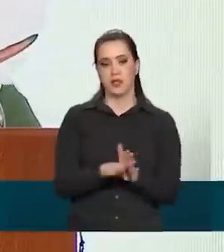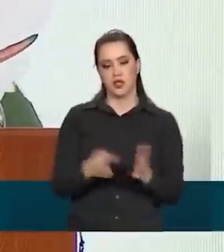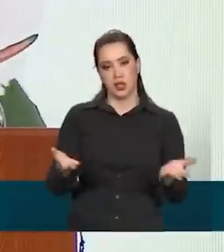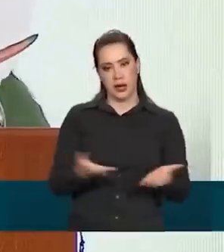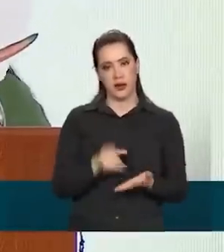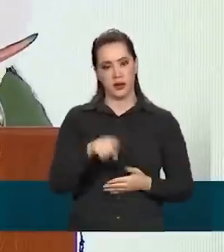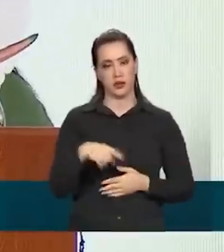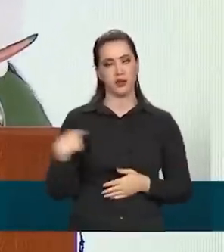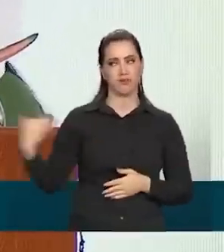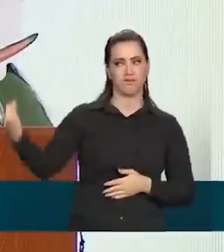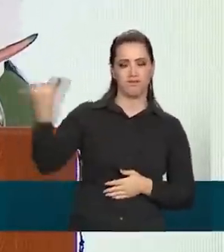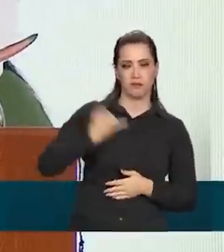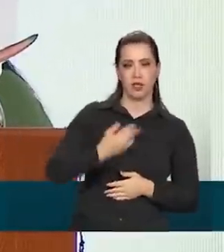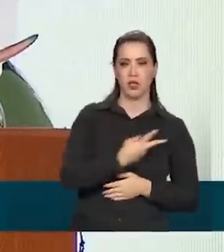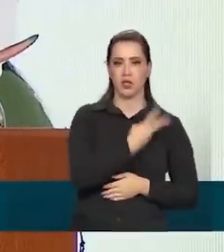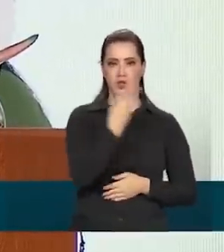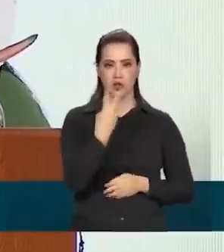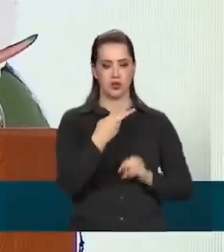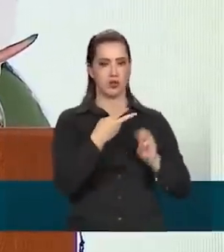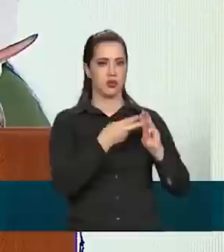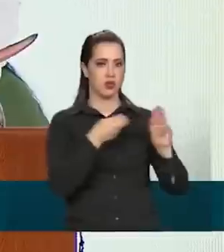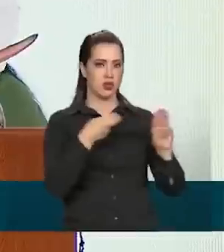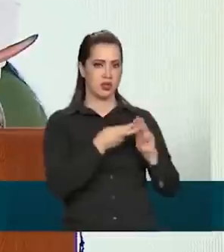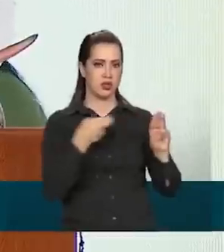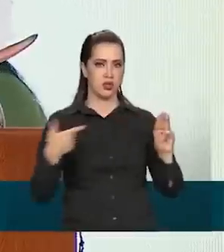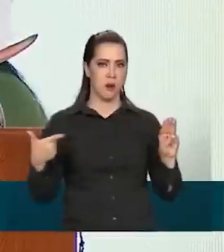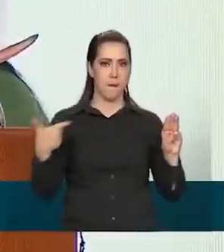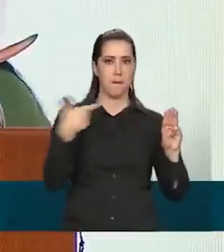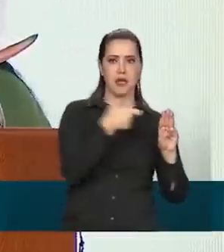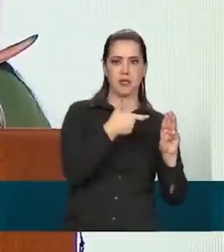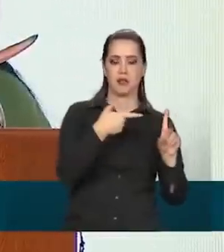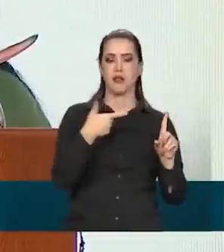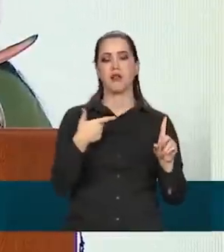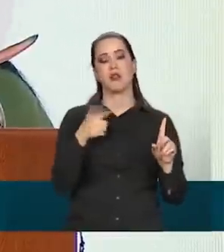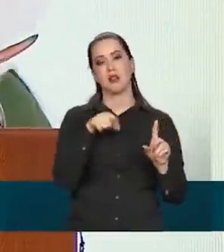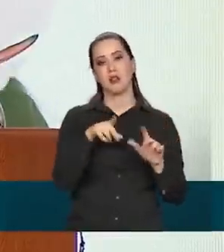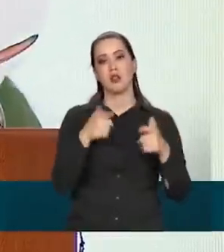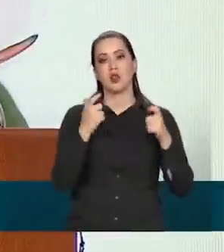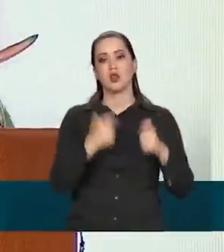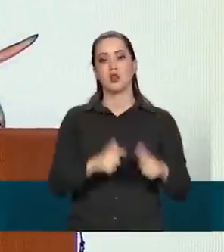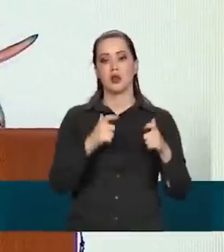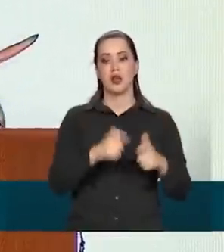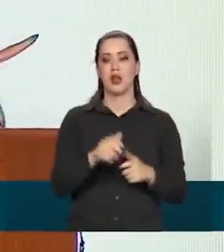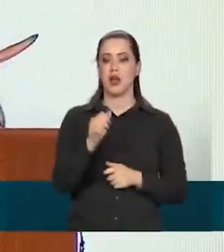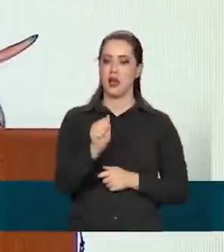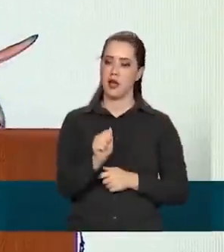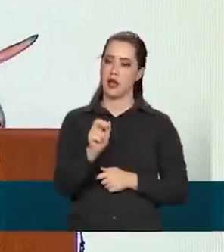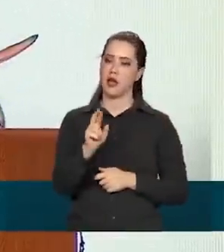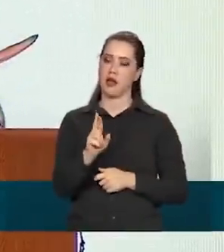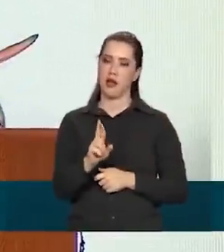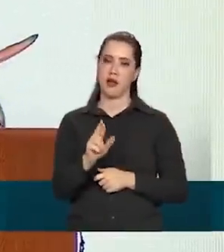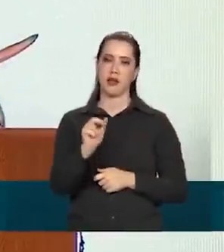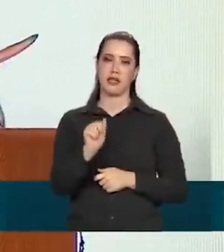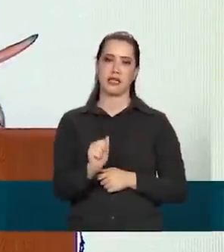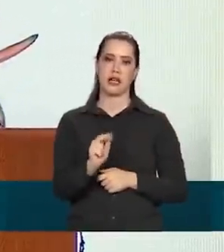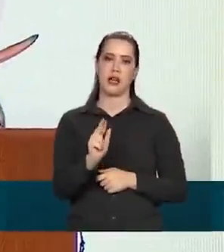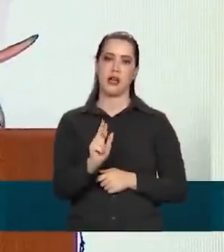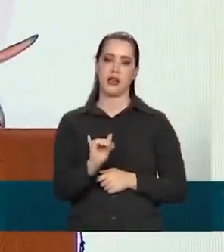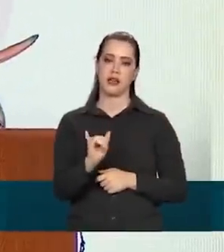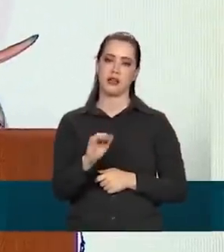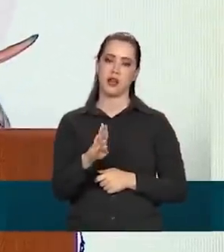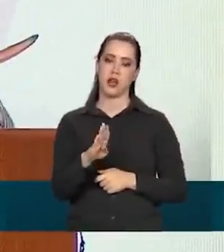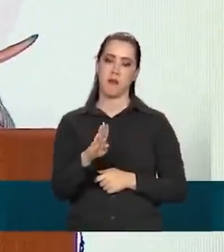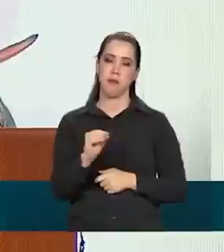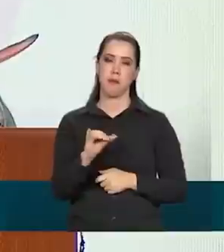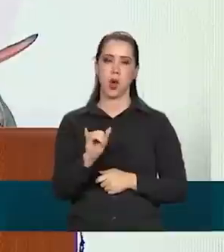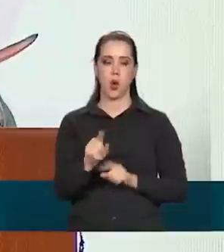ainda a notícia de dois indígenas baleados no território Araribóia, no meu estado, Maranhão, E o corpo